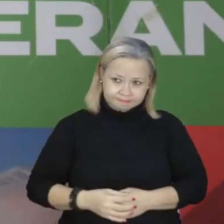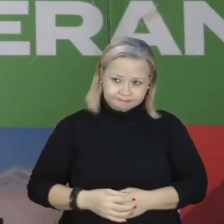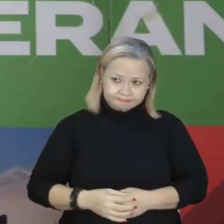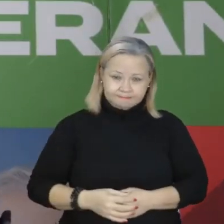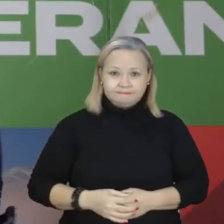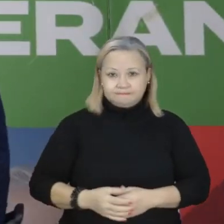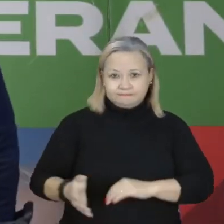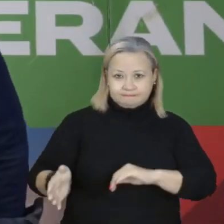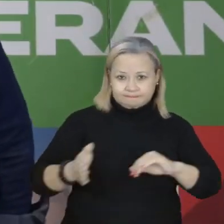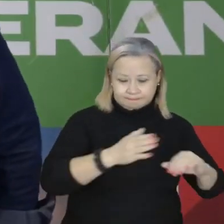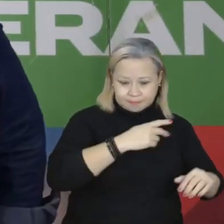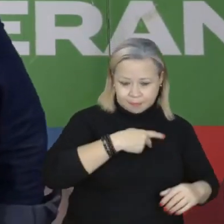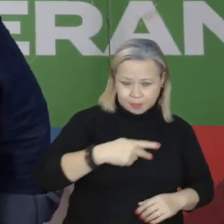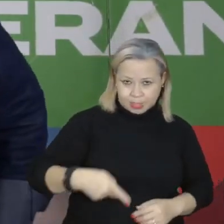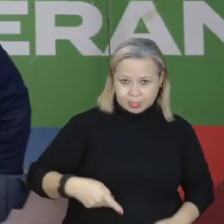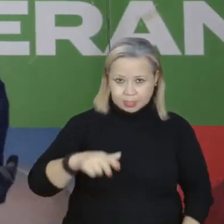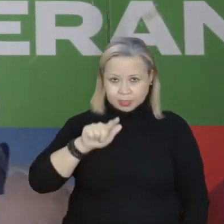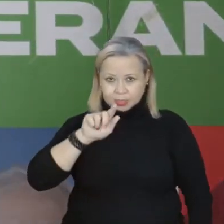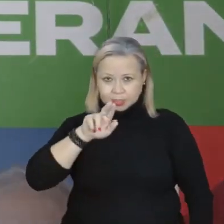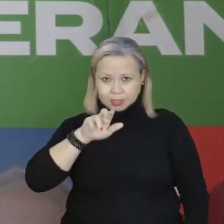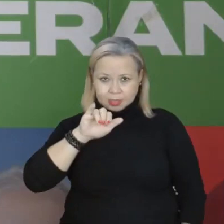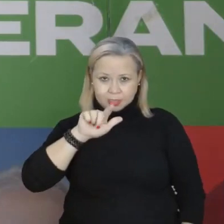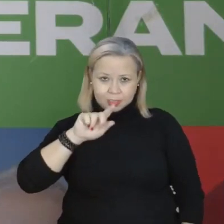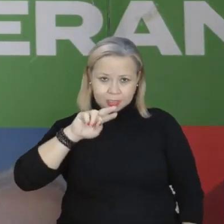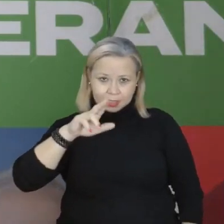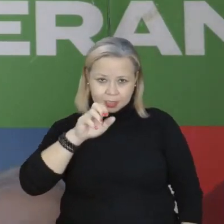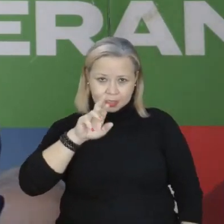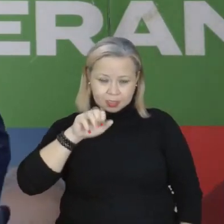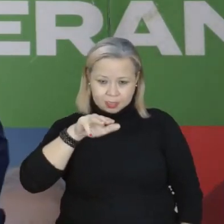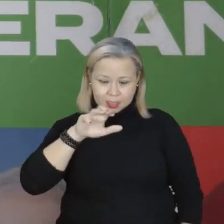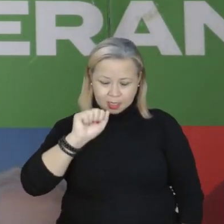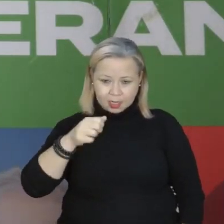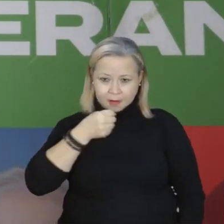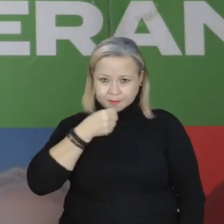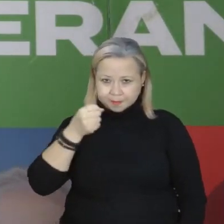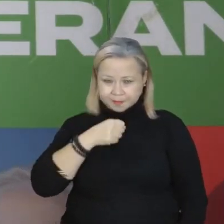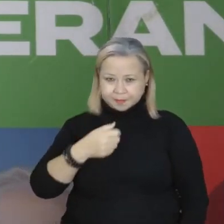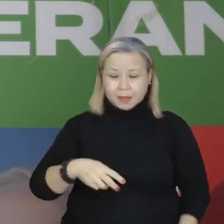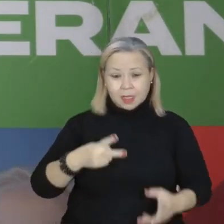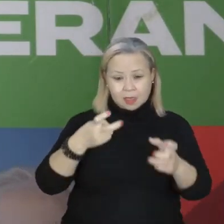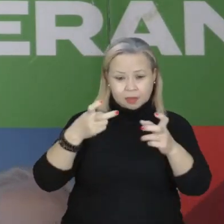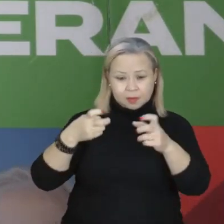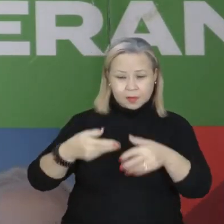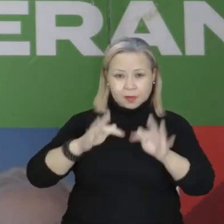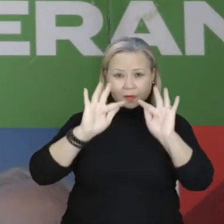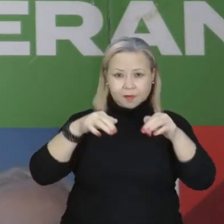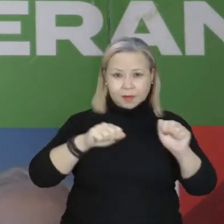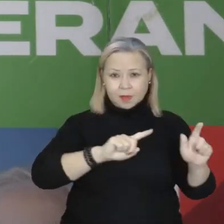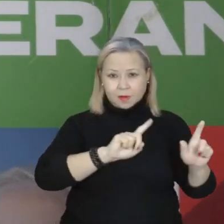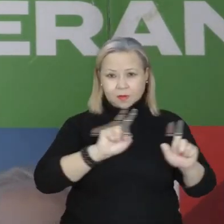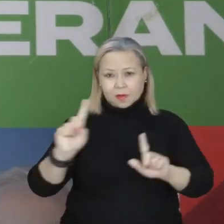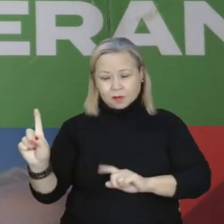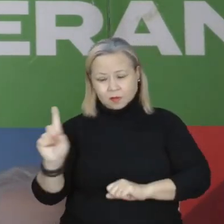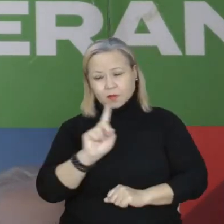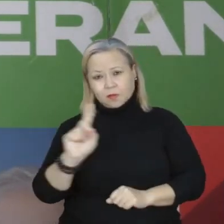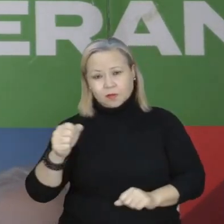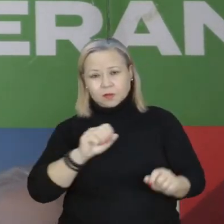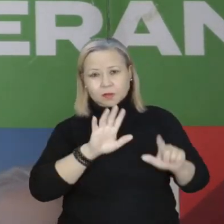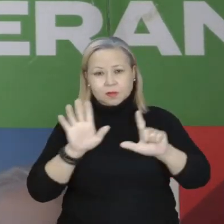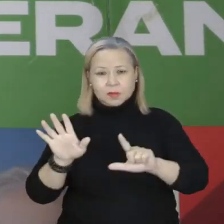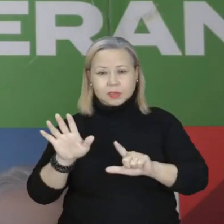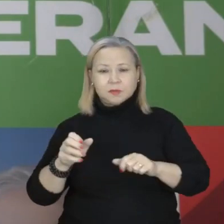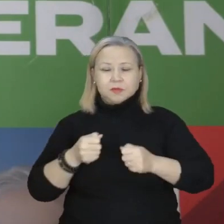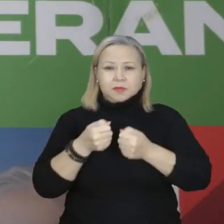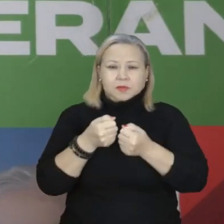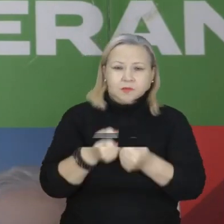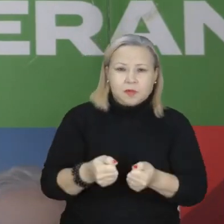Presidente, Guilherme Balsa, da Globo News, aqui. A gente percebeu no final da última semana um esforço dos integrantes da campanha em levar a discussão,